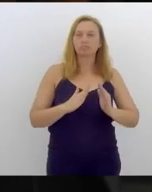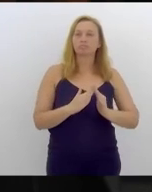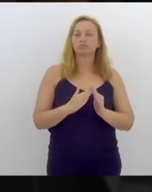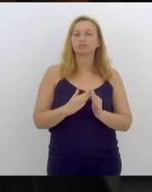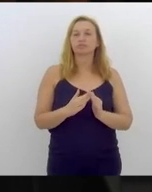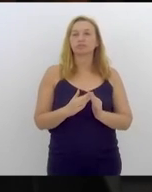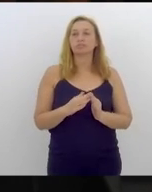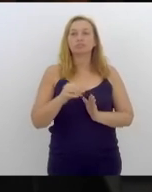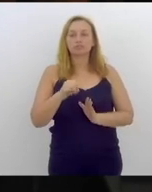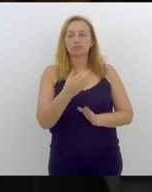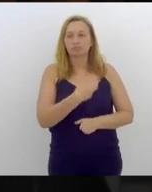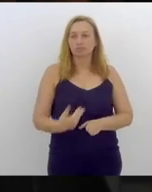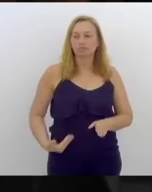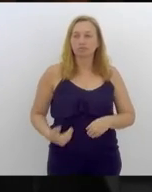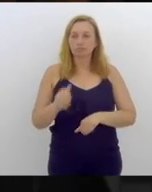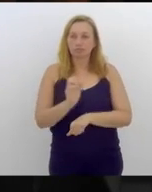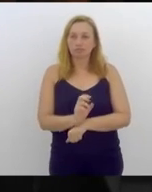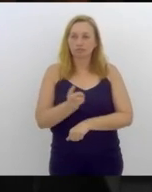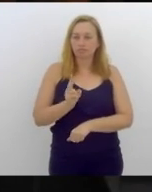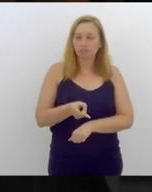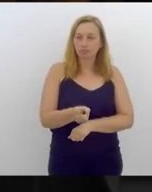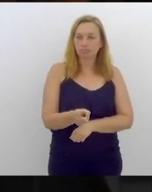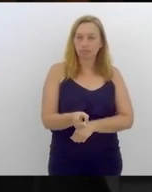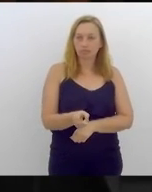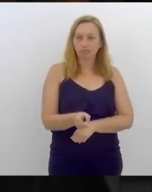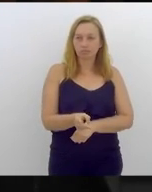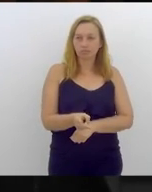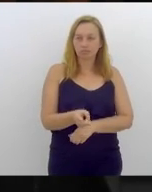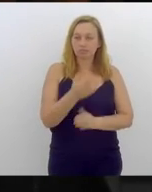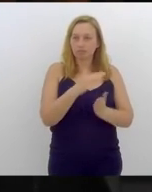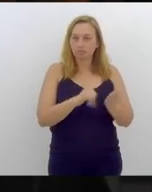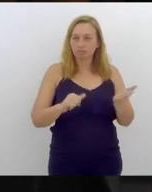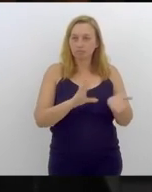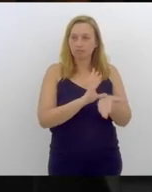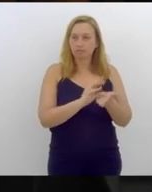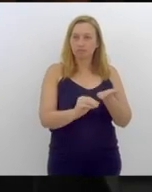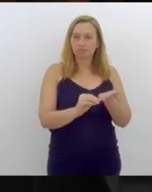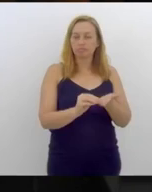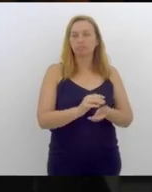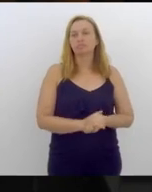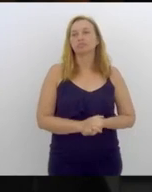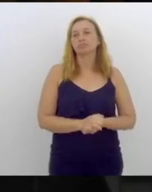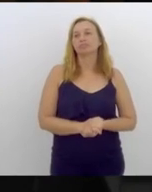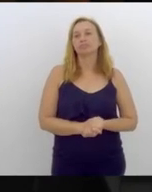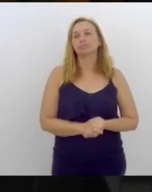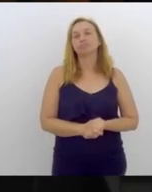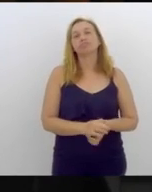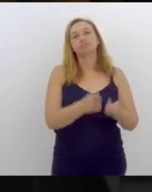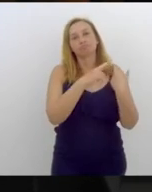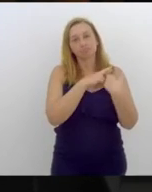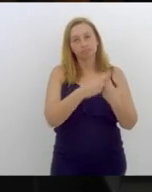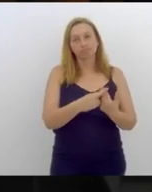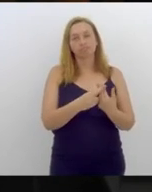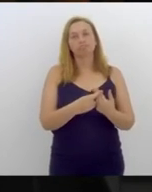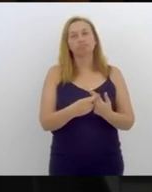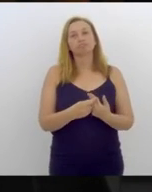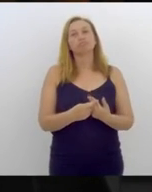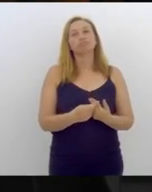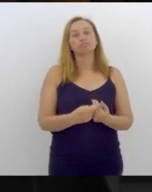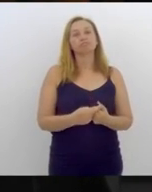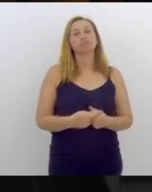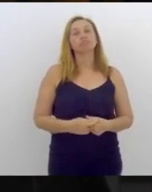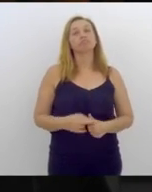se o governo do estado mantiver essa posição de retirar de pauta que Assuma a sua responsabilidade